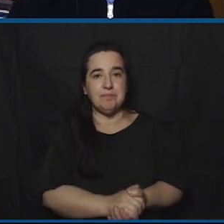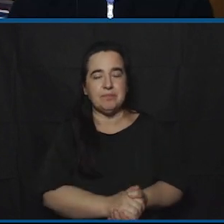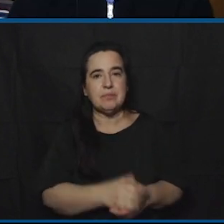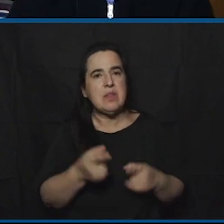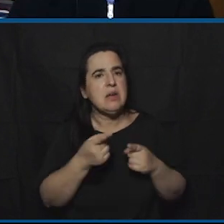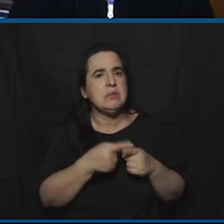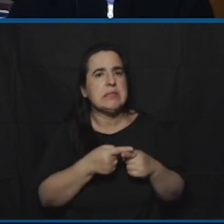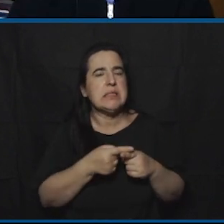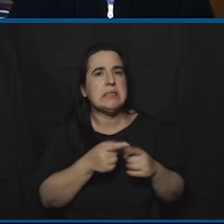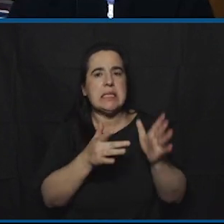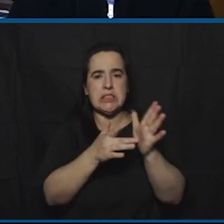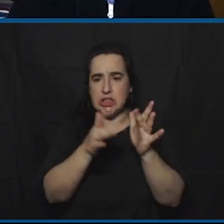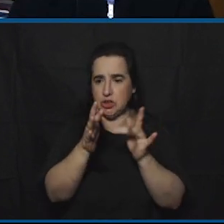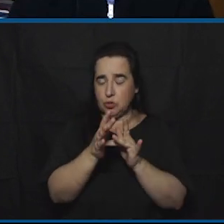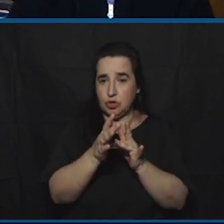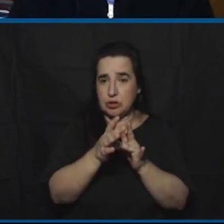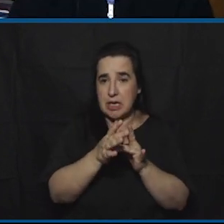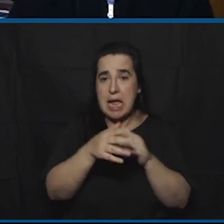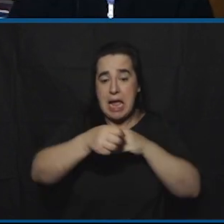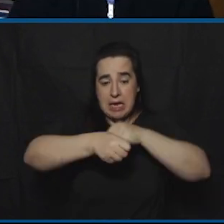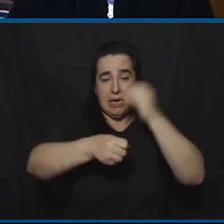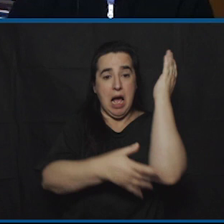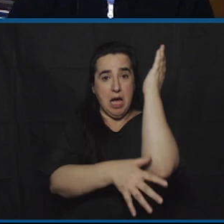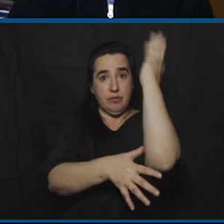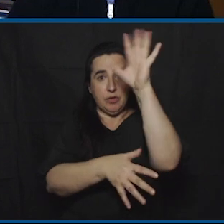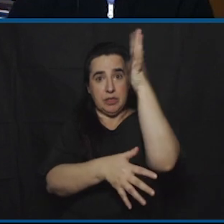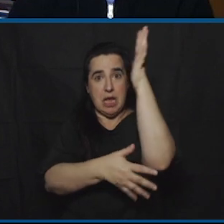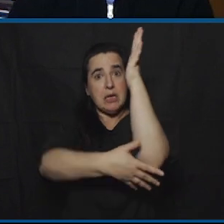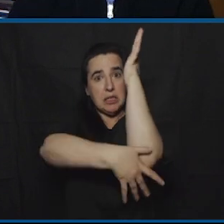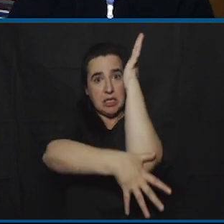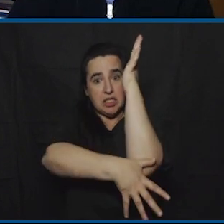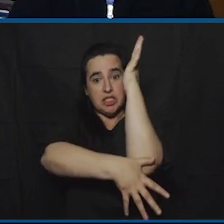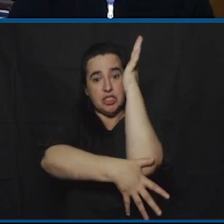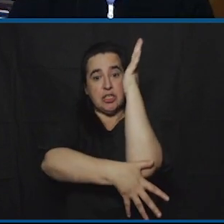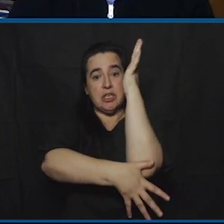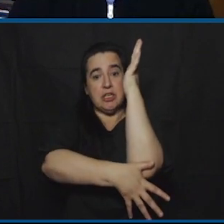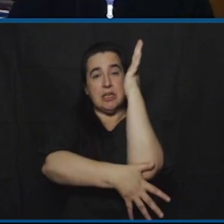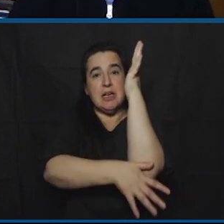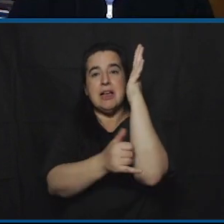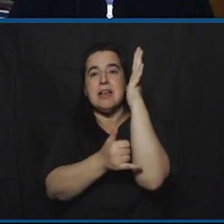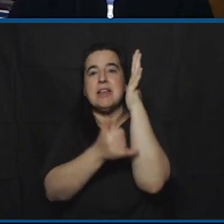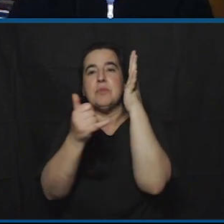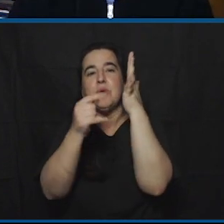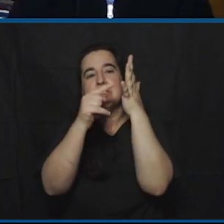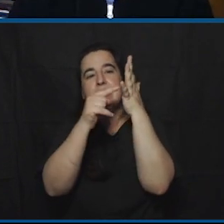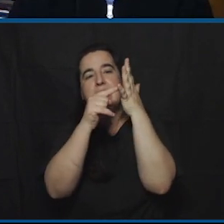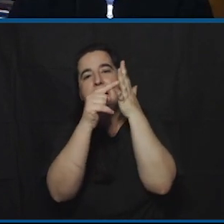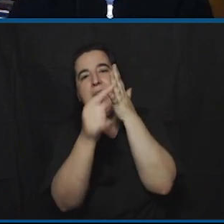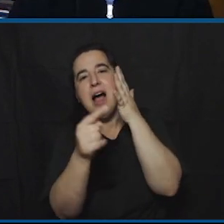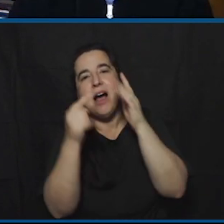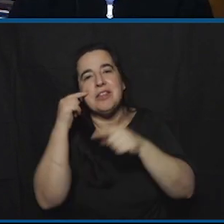o interessante que é Jesus ser a raiz e depois a